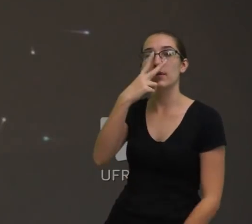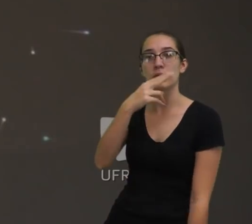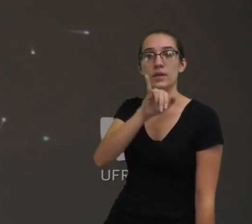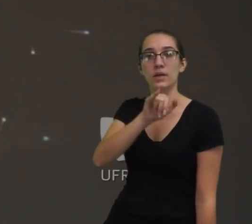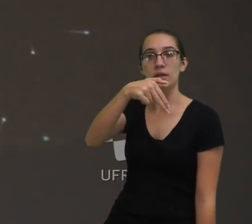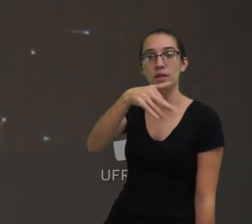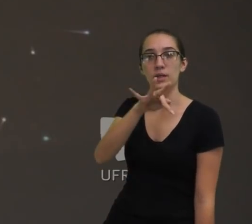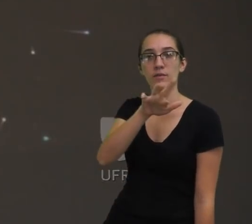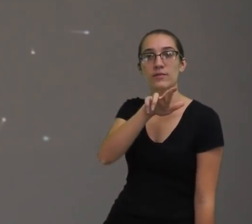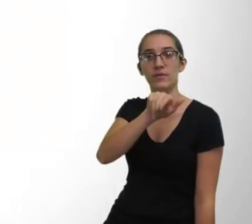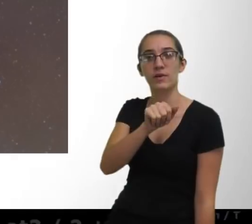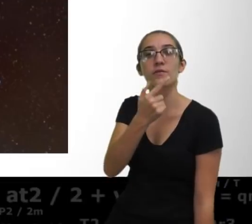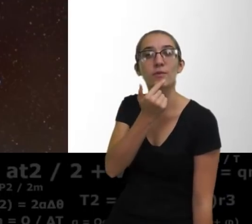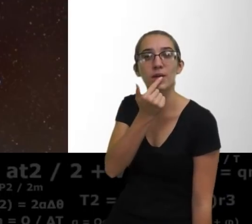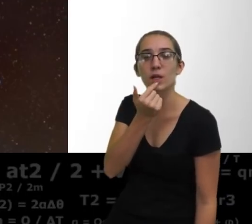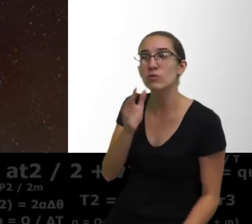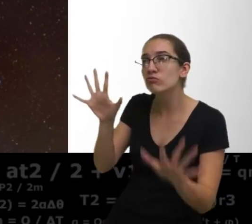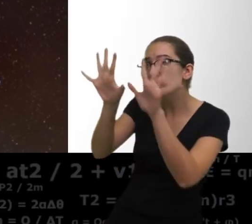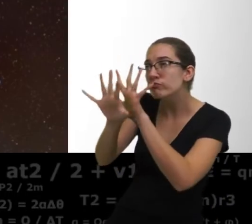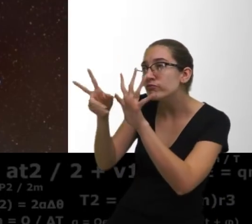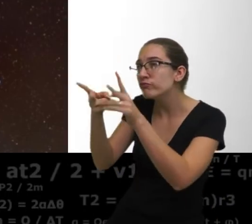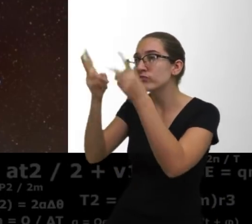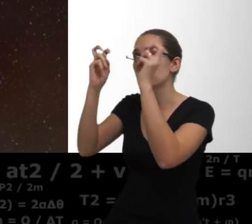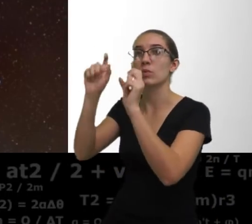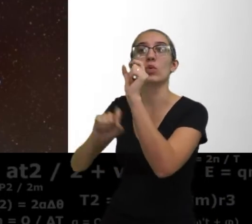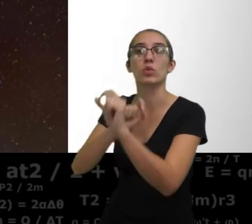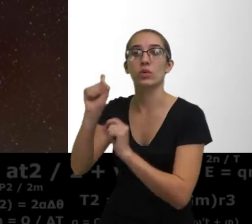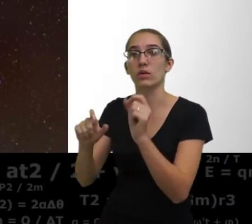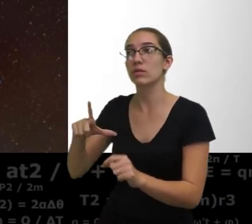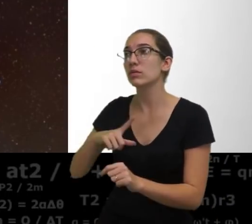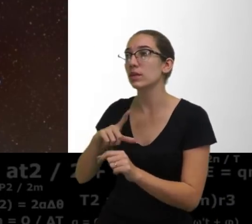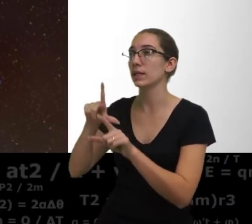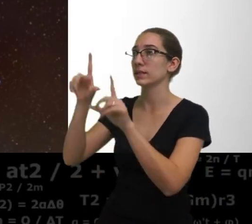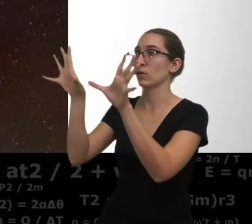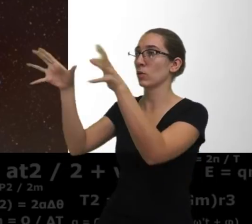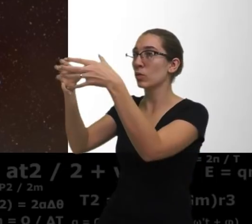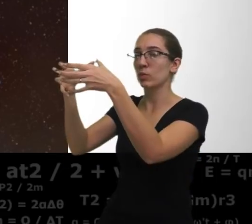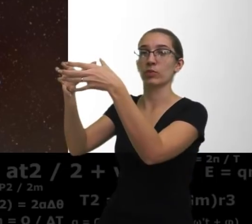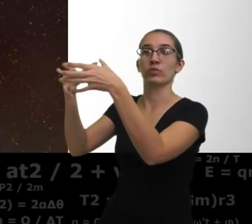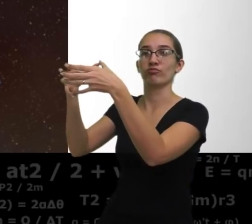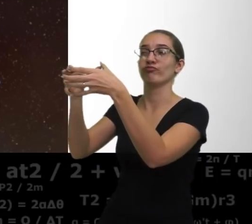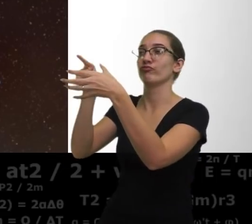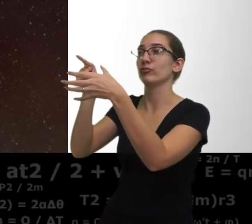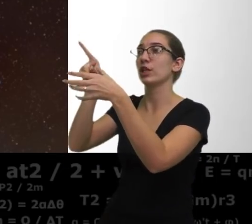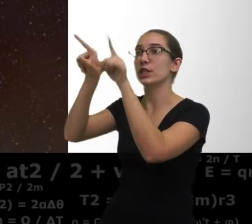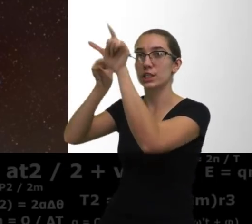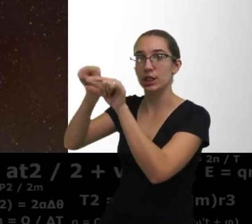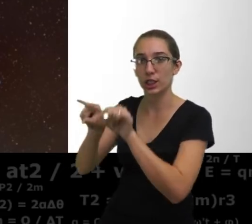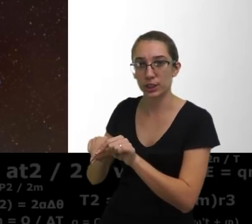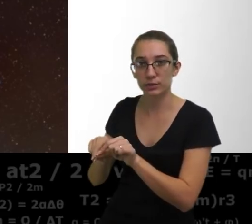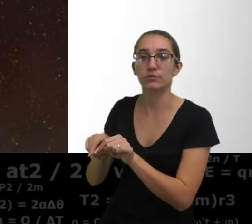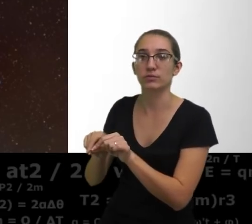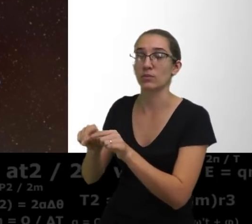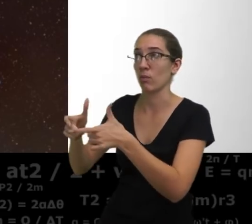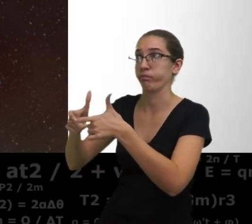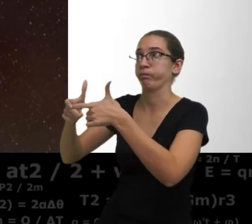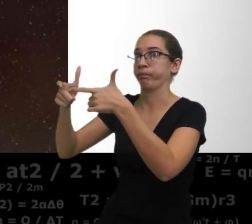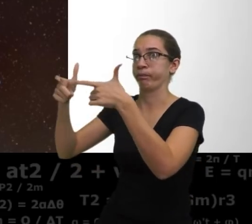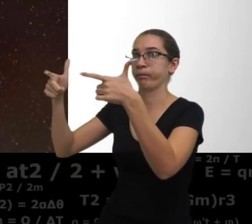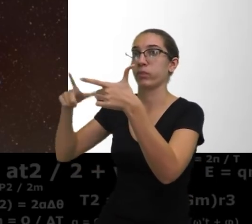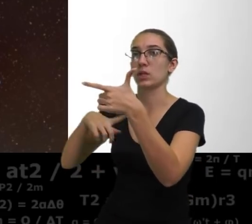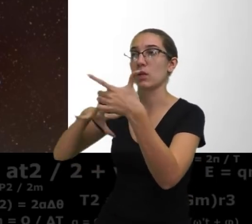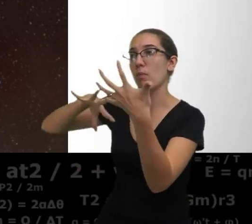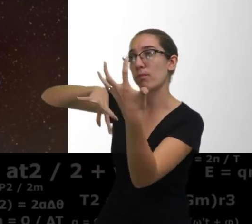tem um aglomerado de estrelas ali. Um aglomerado de estrelas massivas que está se movendo em torno do ponto central da Via Láctea.